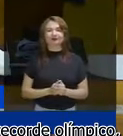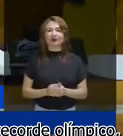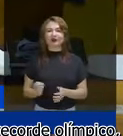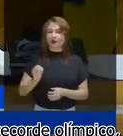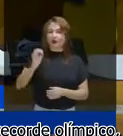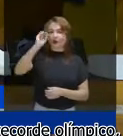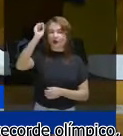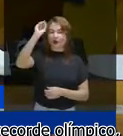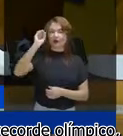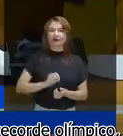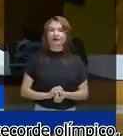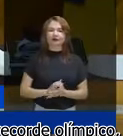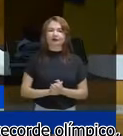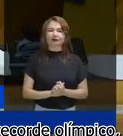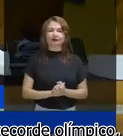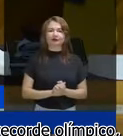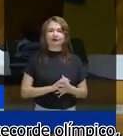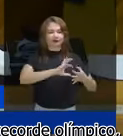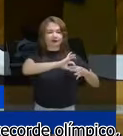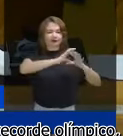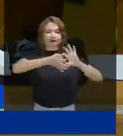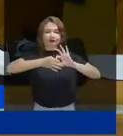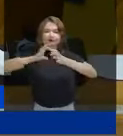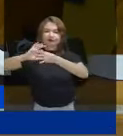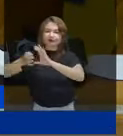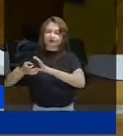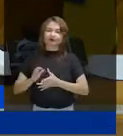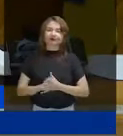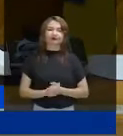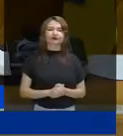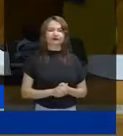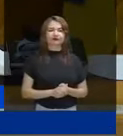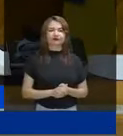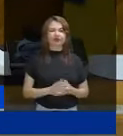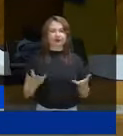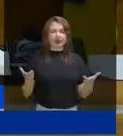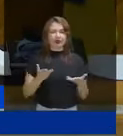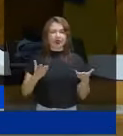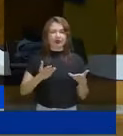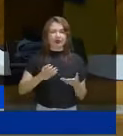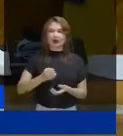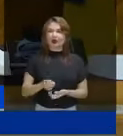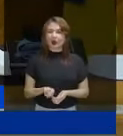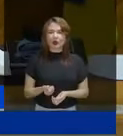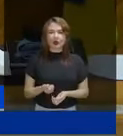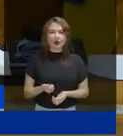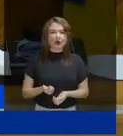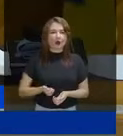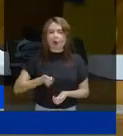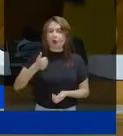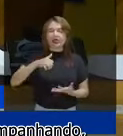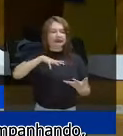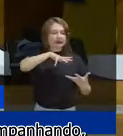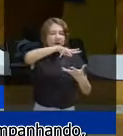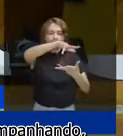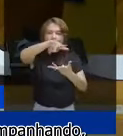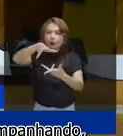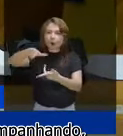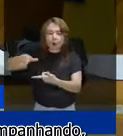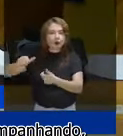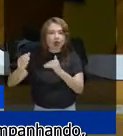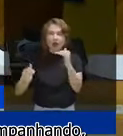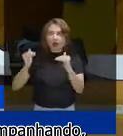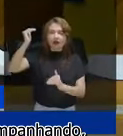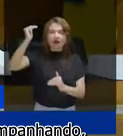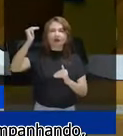até um recorde olímpico. Ela agora nas prévias ela bateu quase o recorde mundial, não foi? Eu soube, acompanhei,